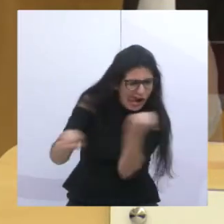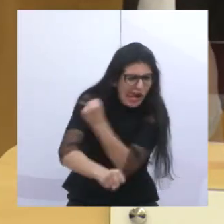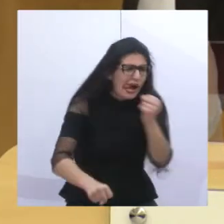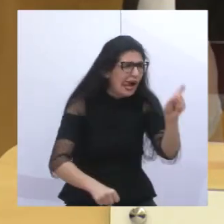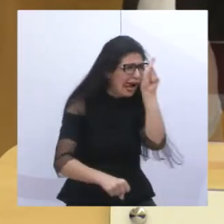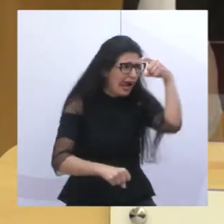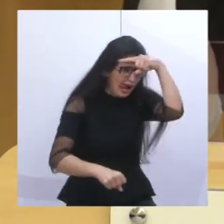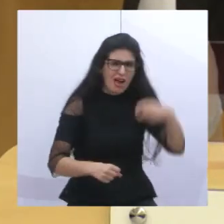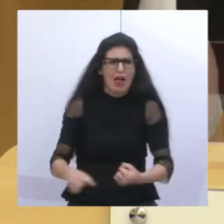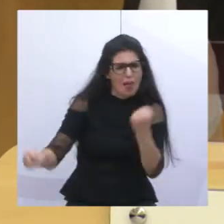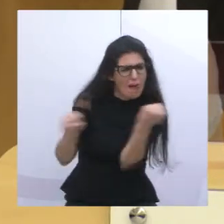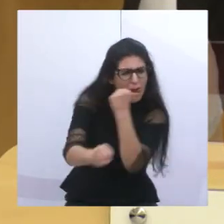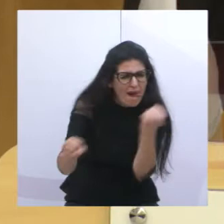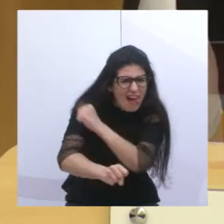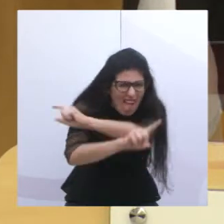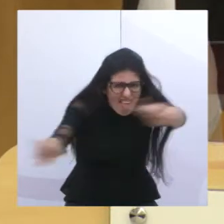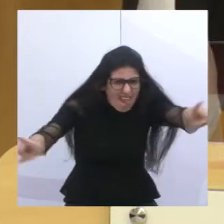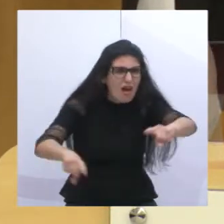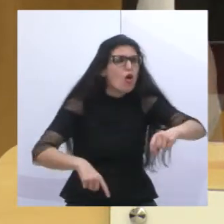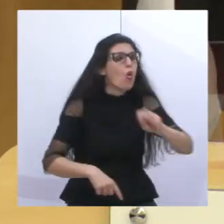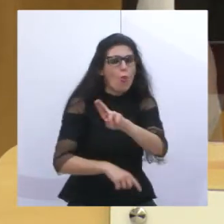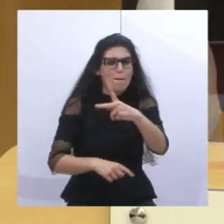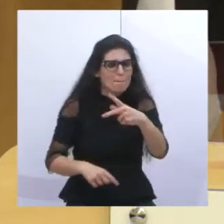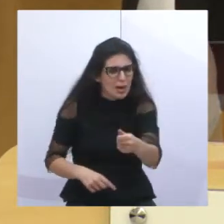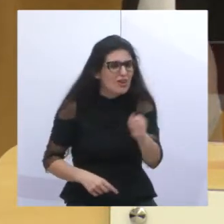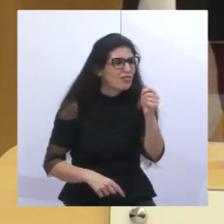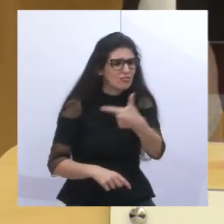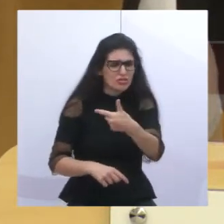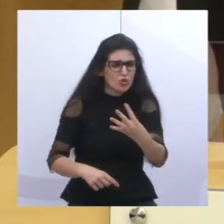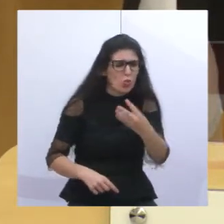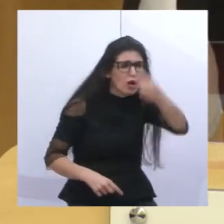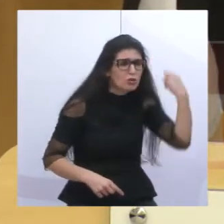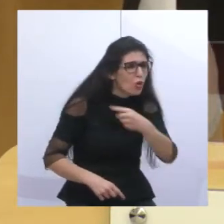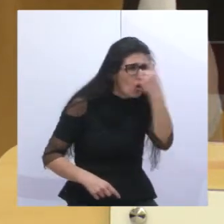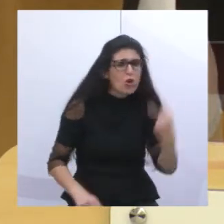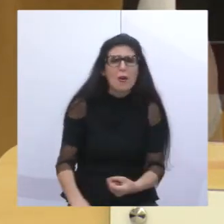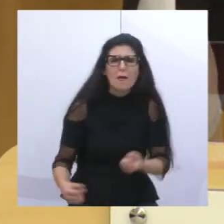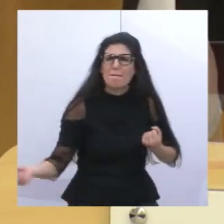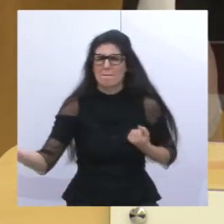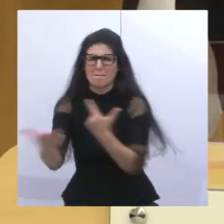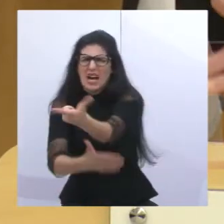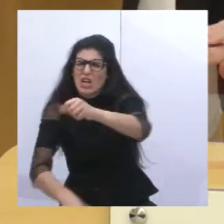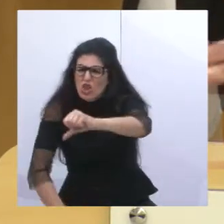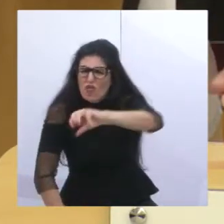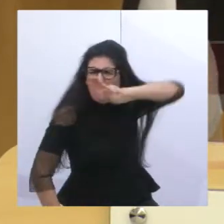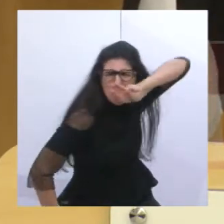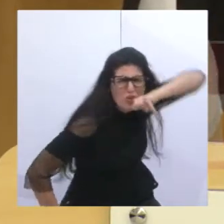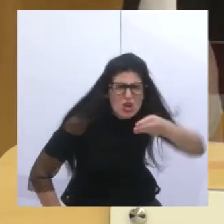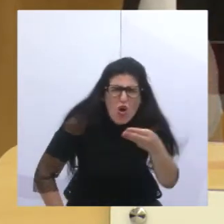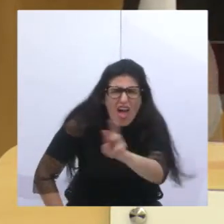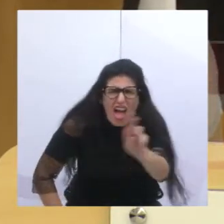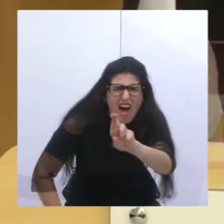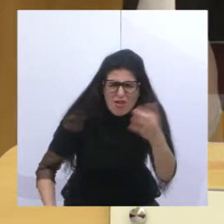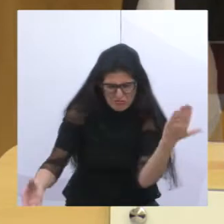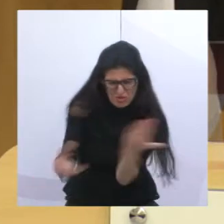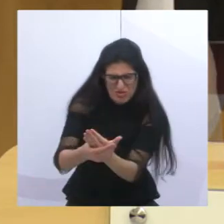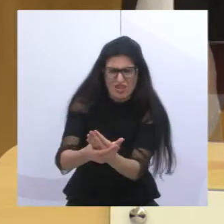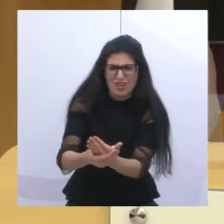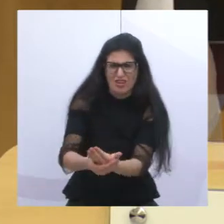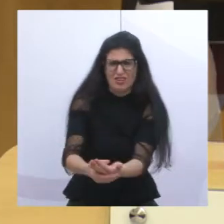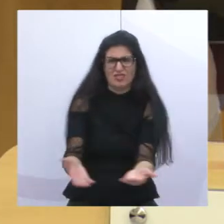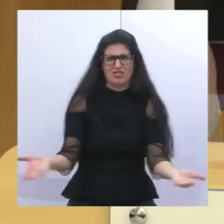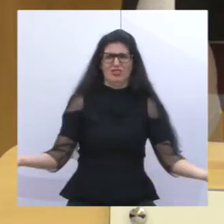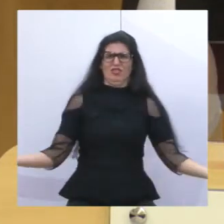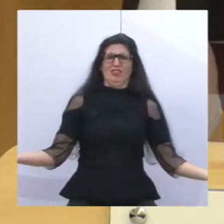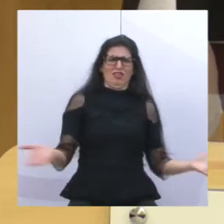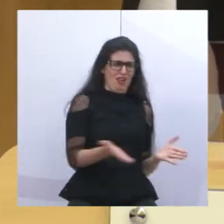construiu as UPAs 24 horas e paga 9 milhões de reais em indenizações. É só economizou e